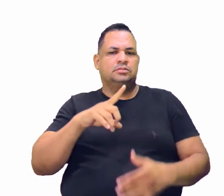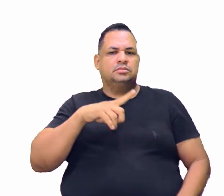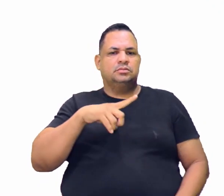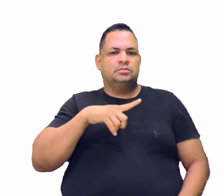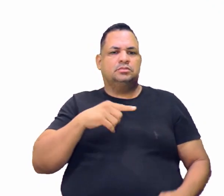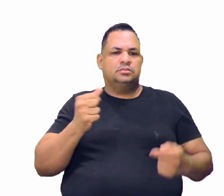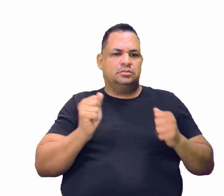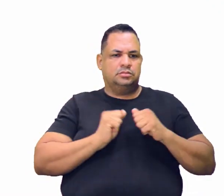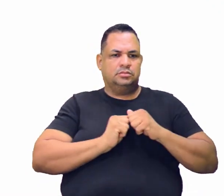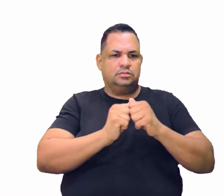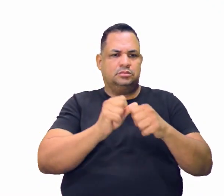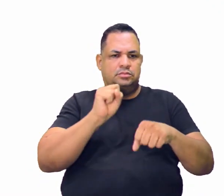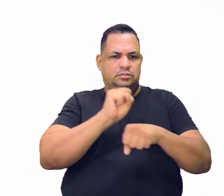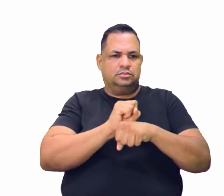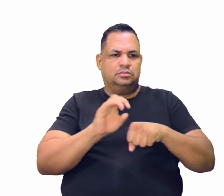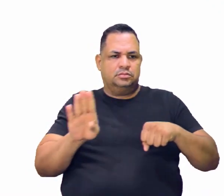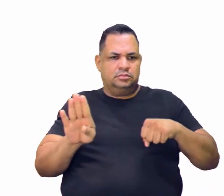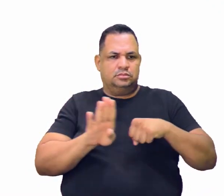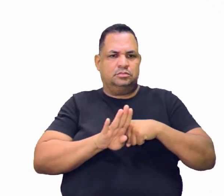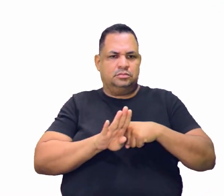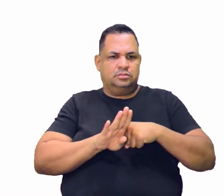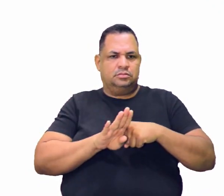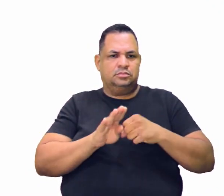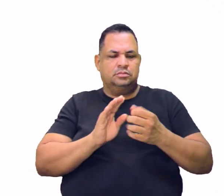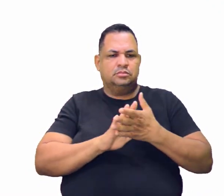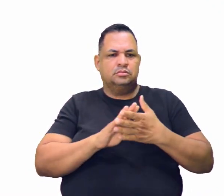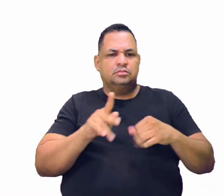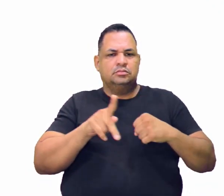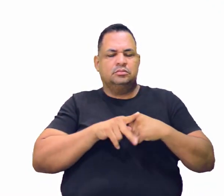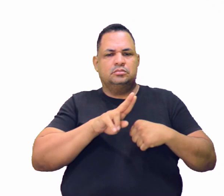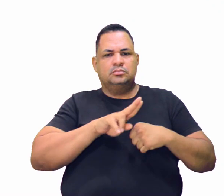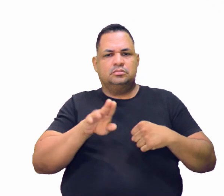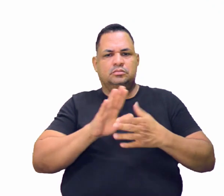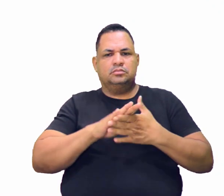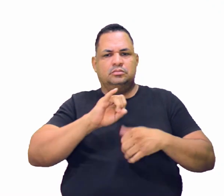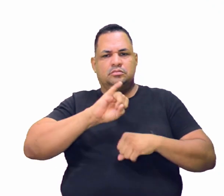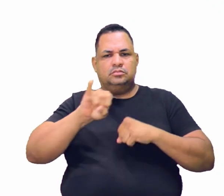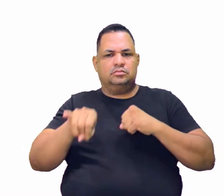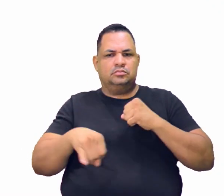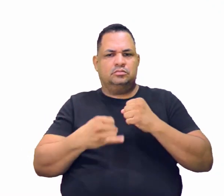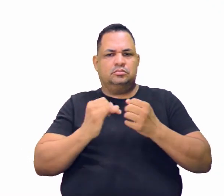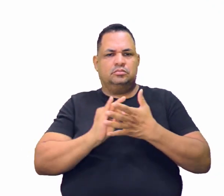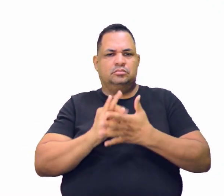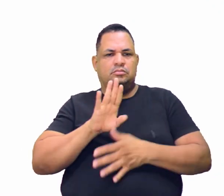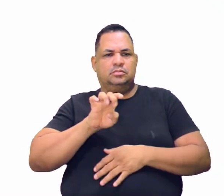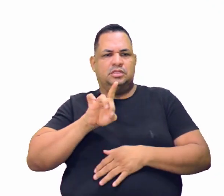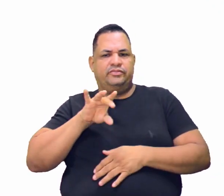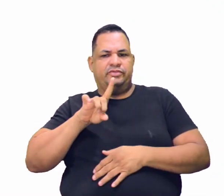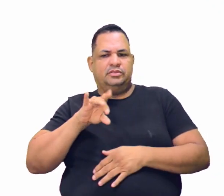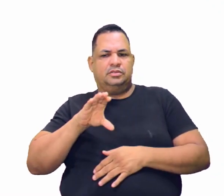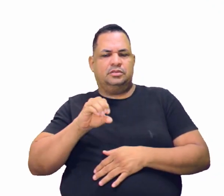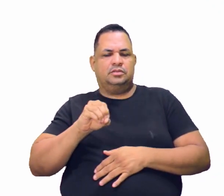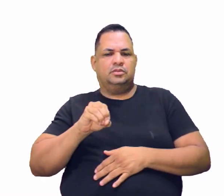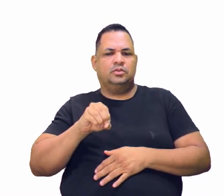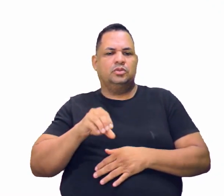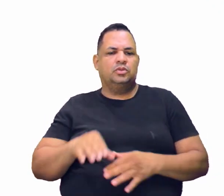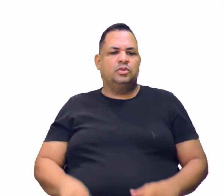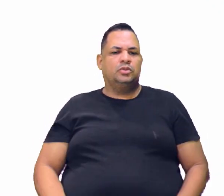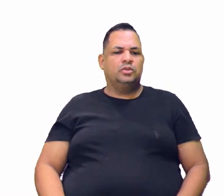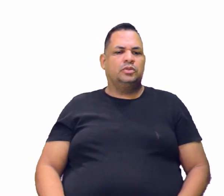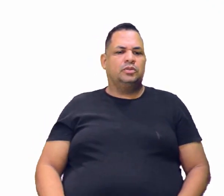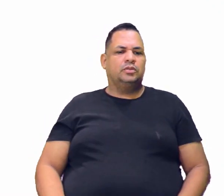tá acompanhando o substantivo, ele é um pronome adjetivo indefinido, tá certo?